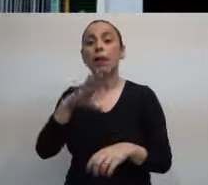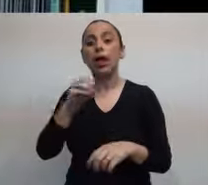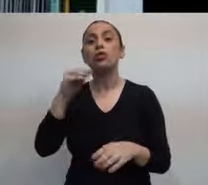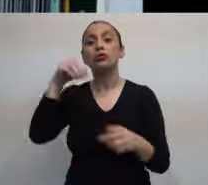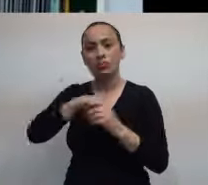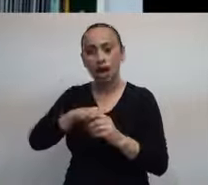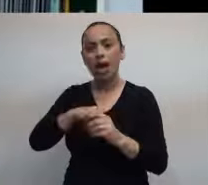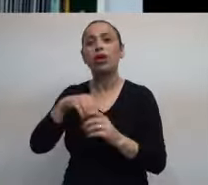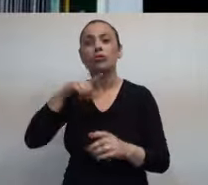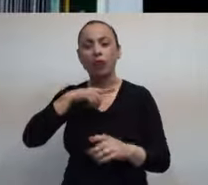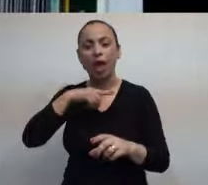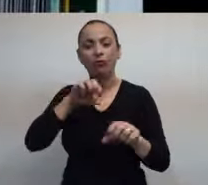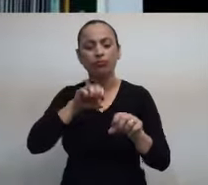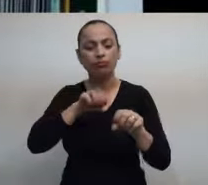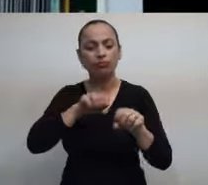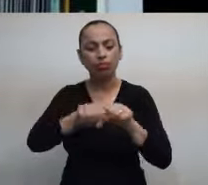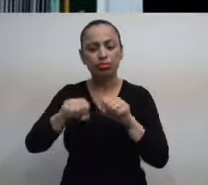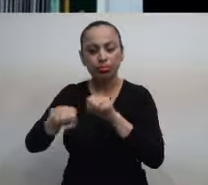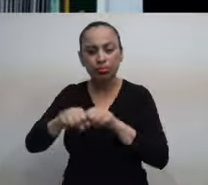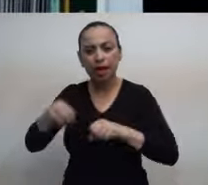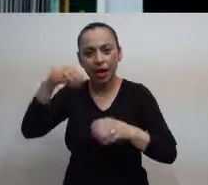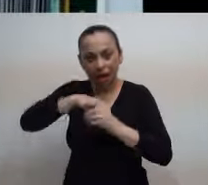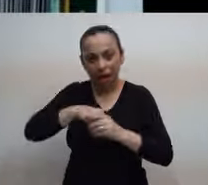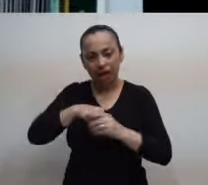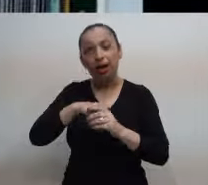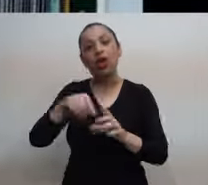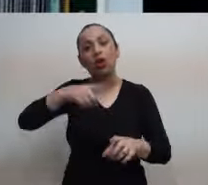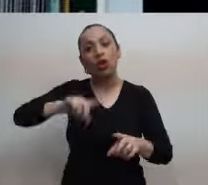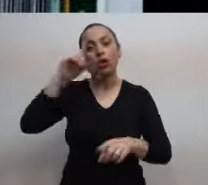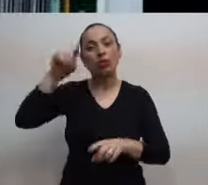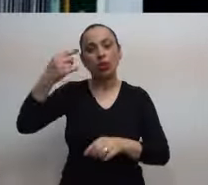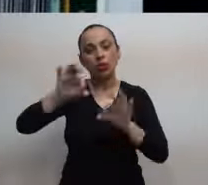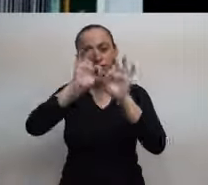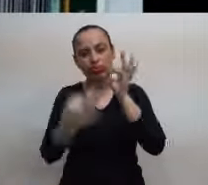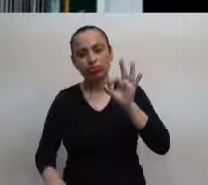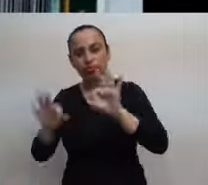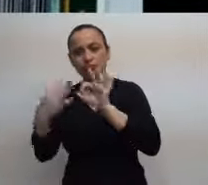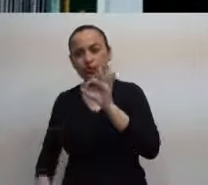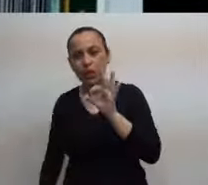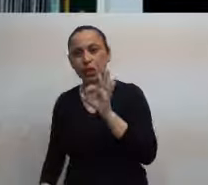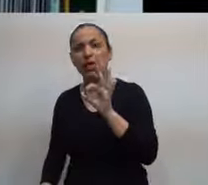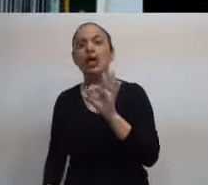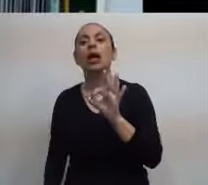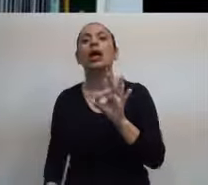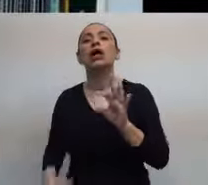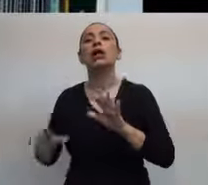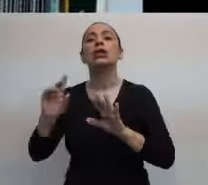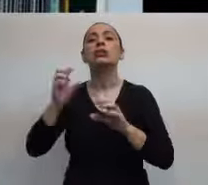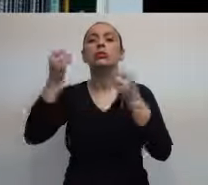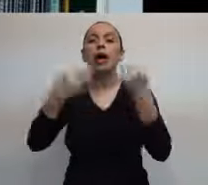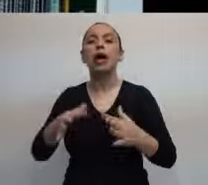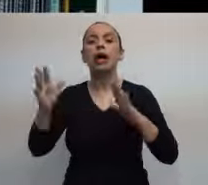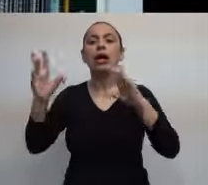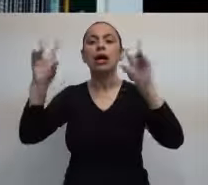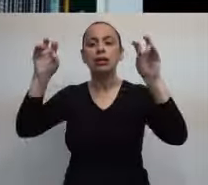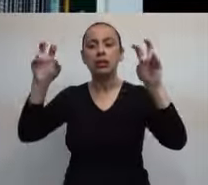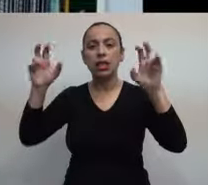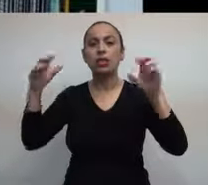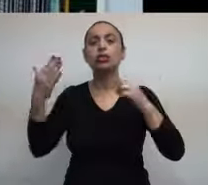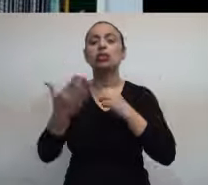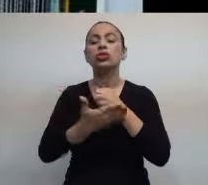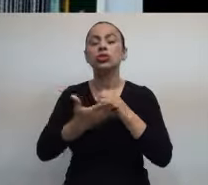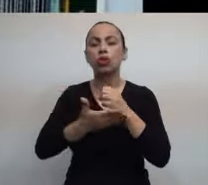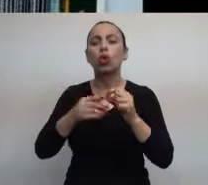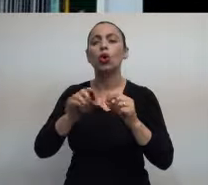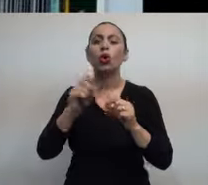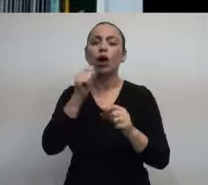interior. Então, aqui, nós, após discorrermos sobre esse tema, com base nos